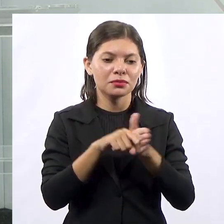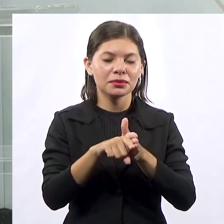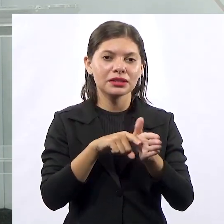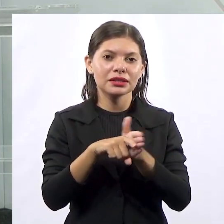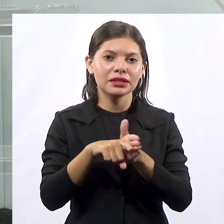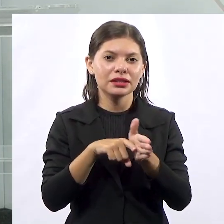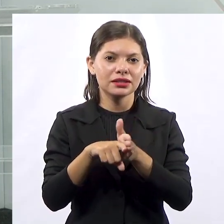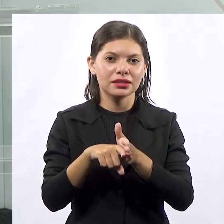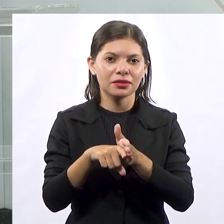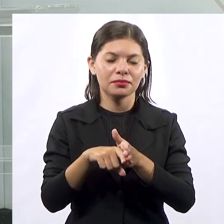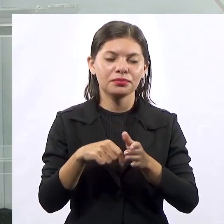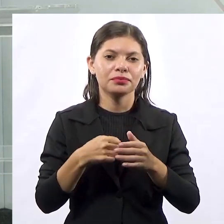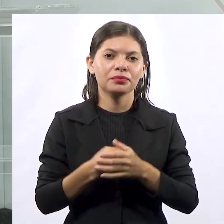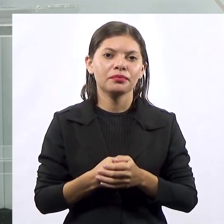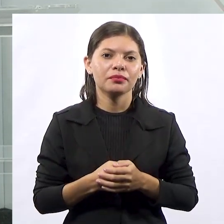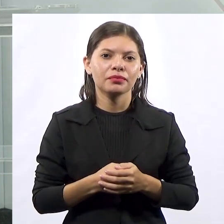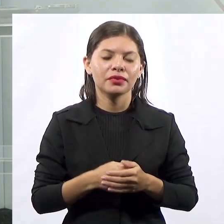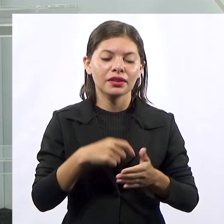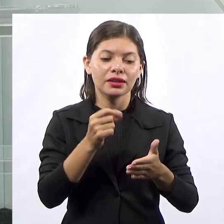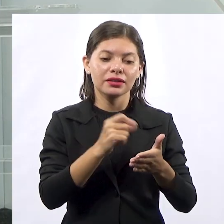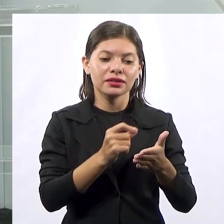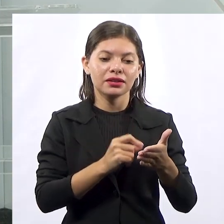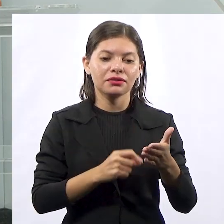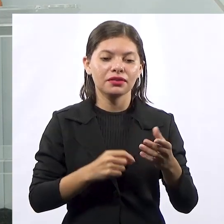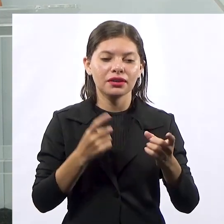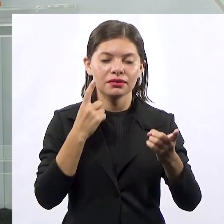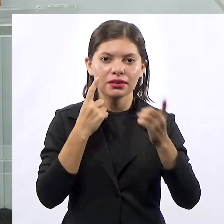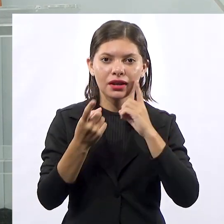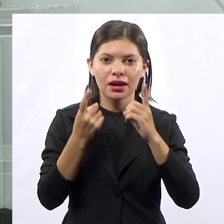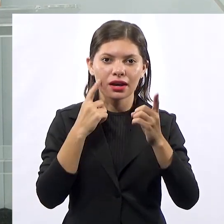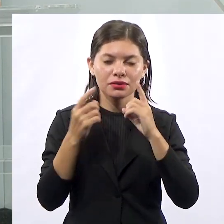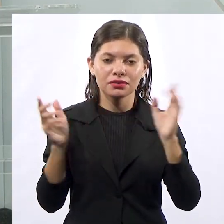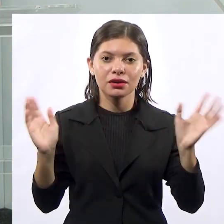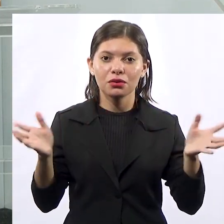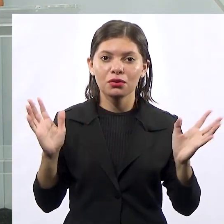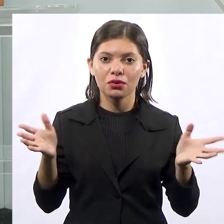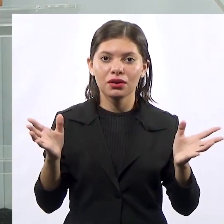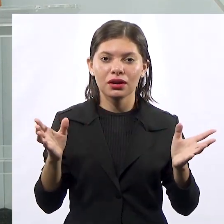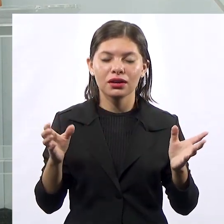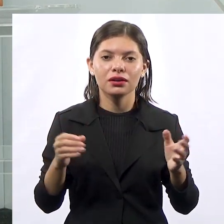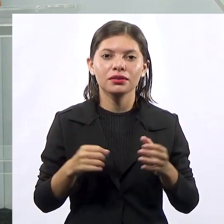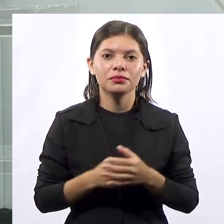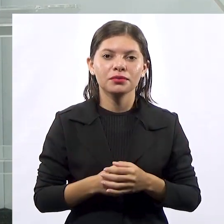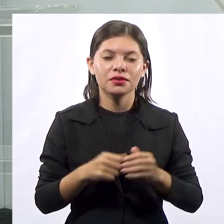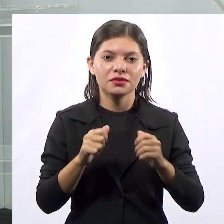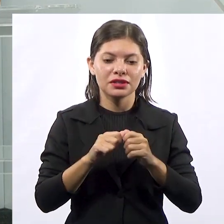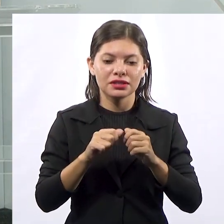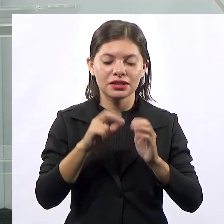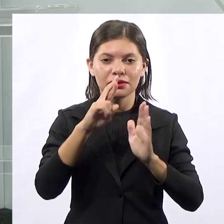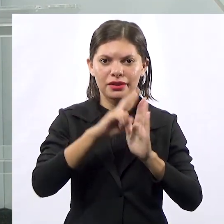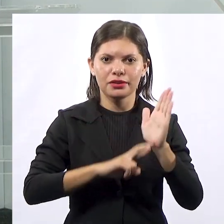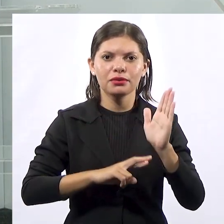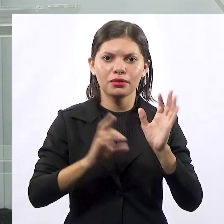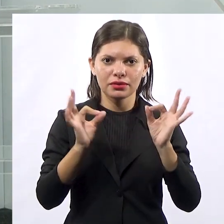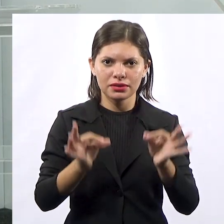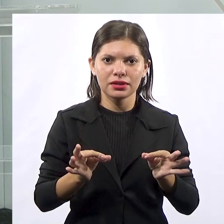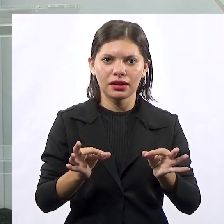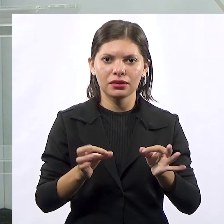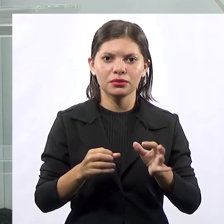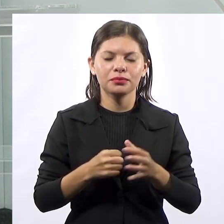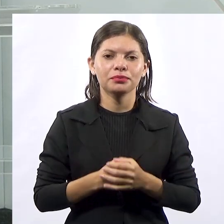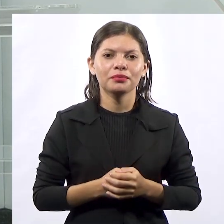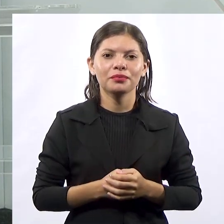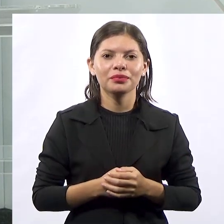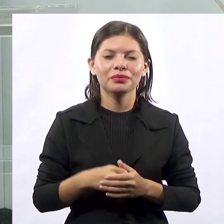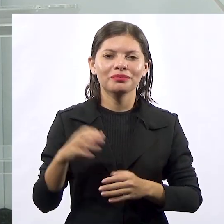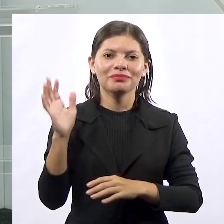aí a pesquisa de campo, que vocês já tenham transcrito esses dados e que agora vocês já estejam produzindo o relatório, tá